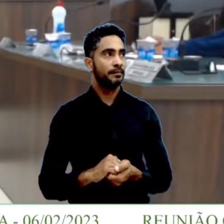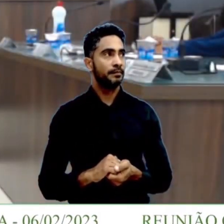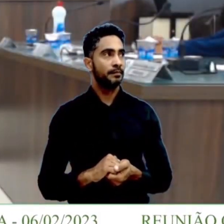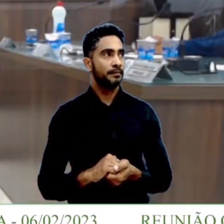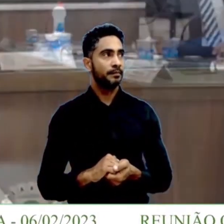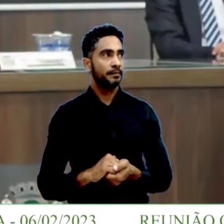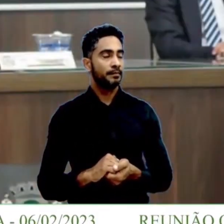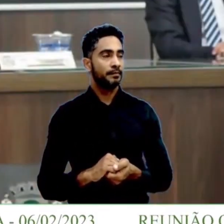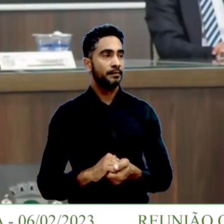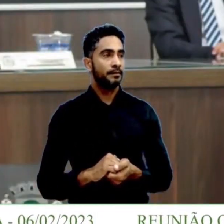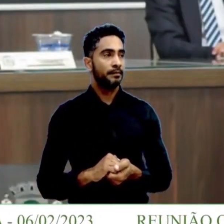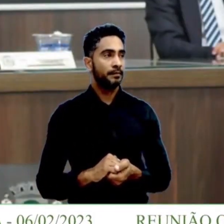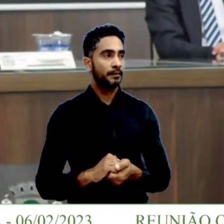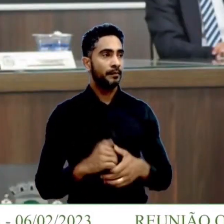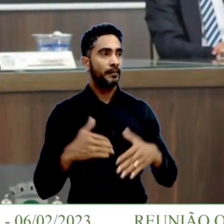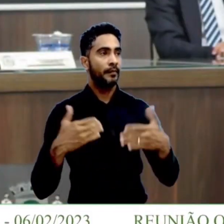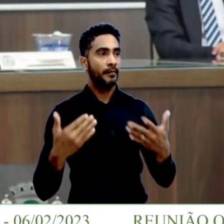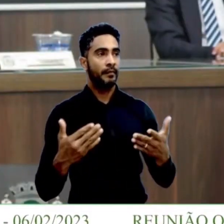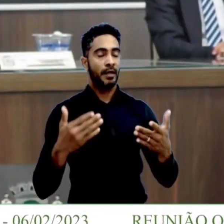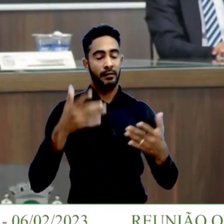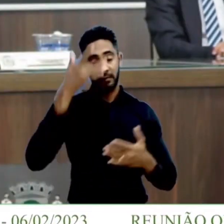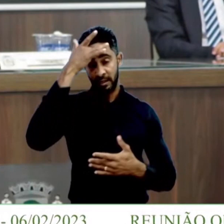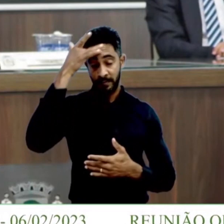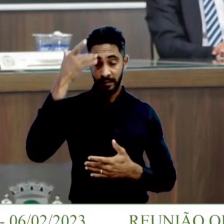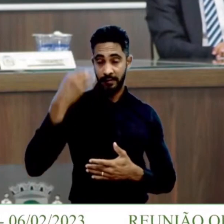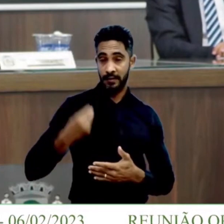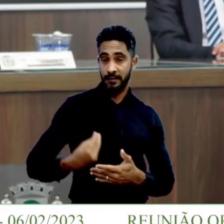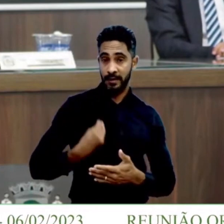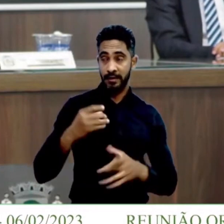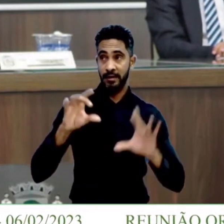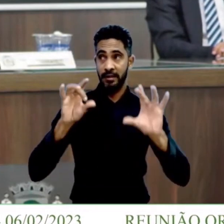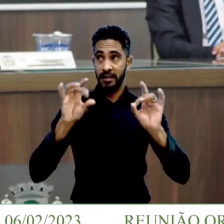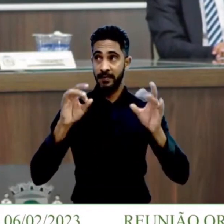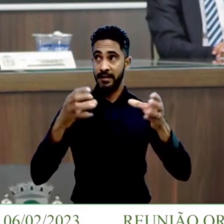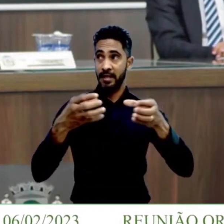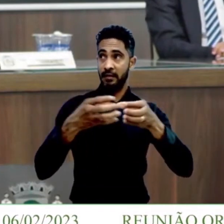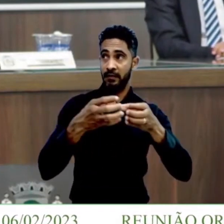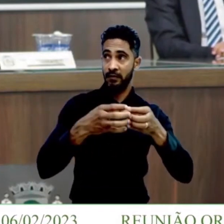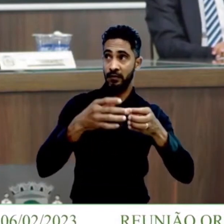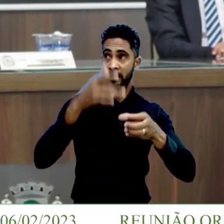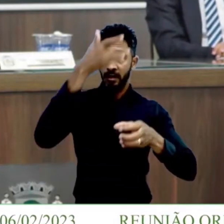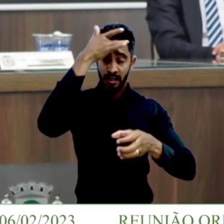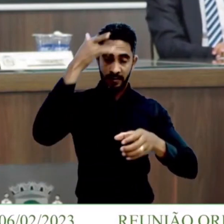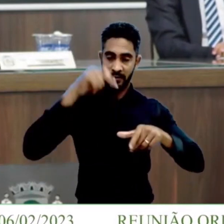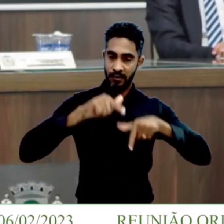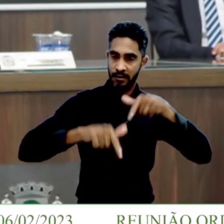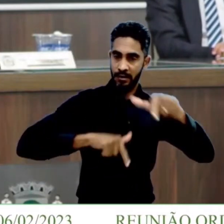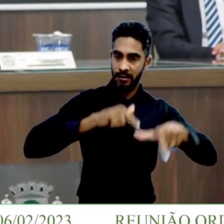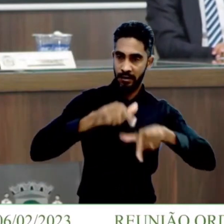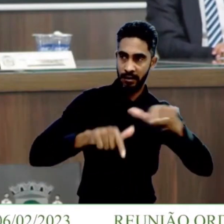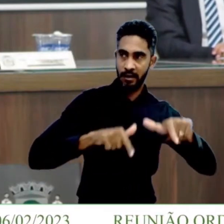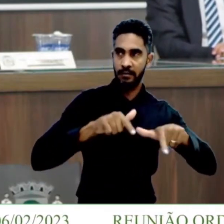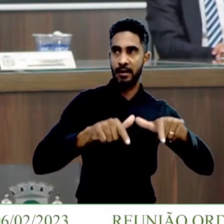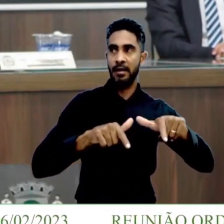para acalantar aí o público presente, em especial aí a todos os servidores que vieram aqui